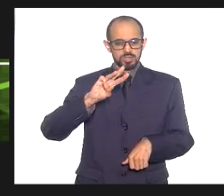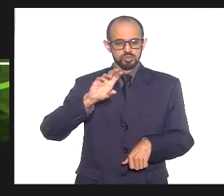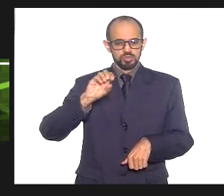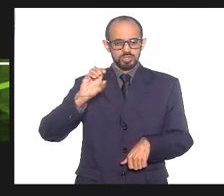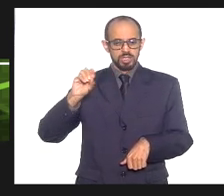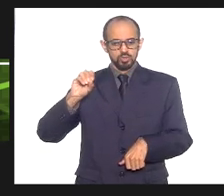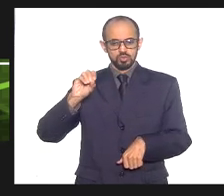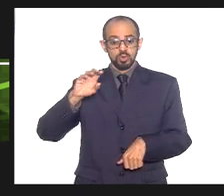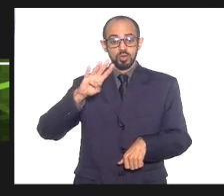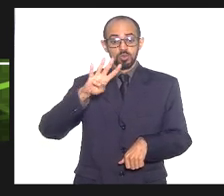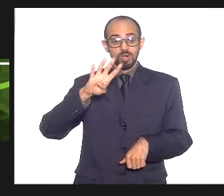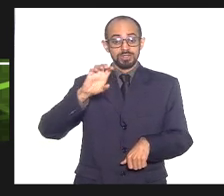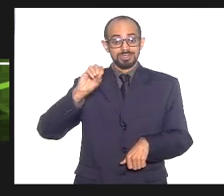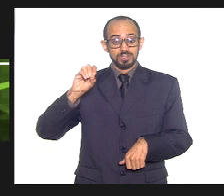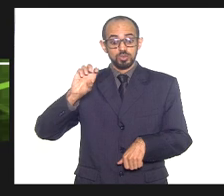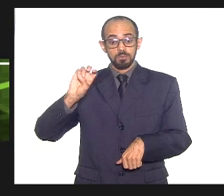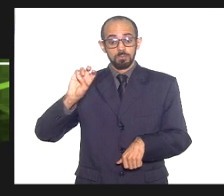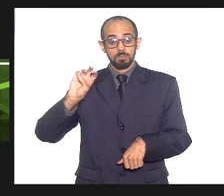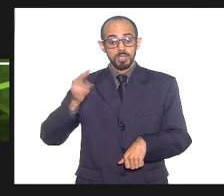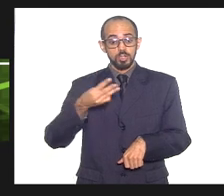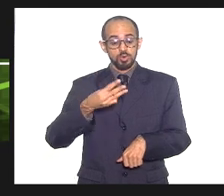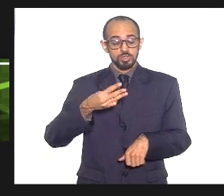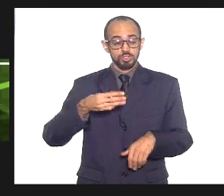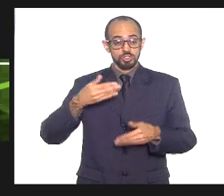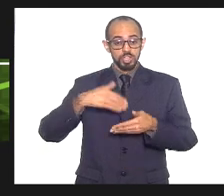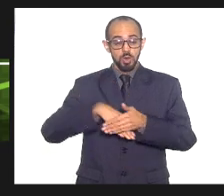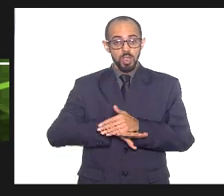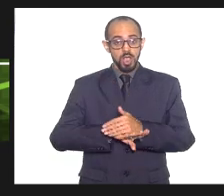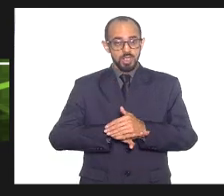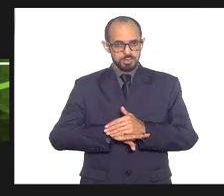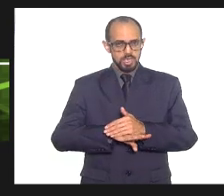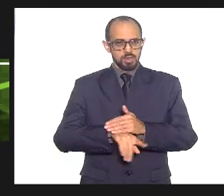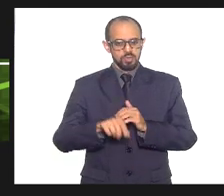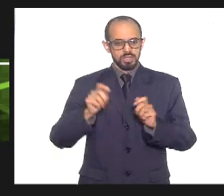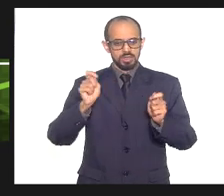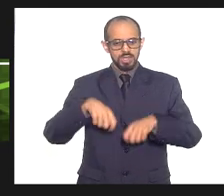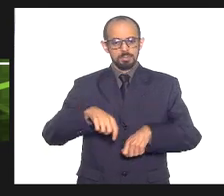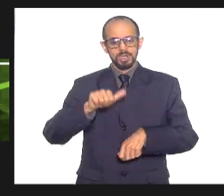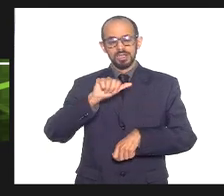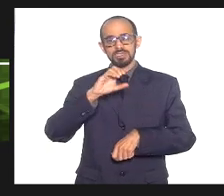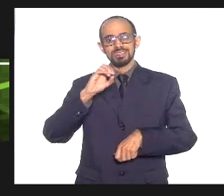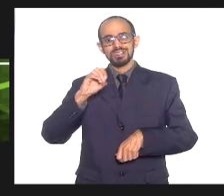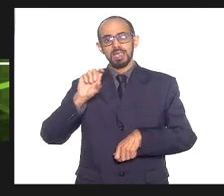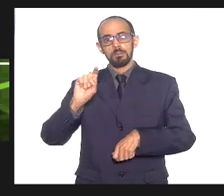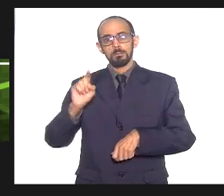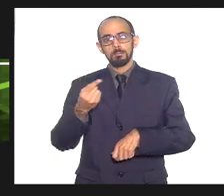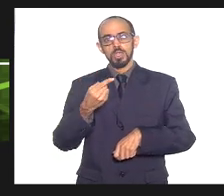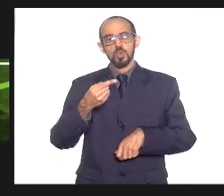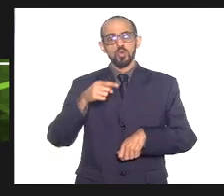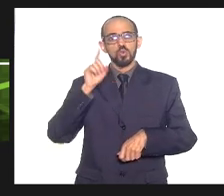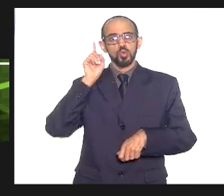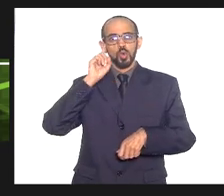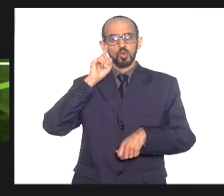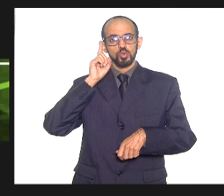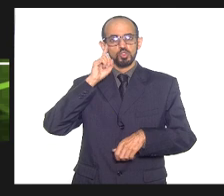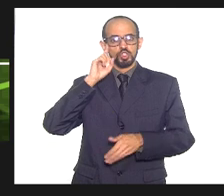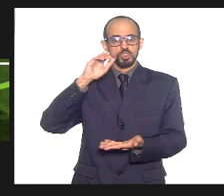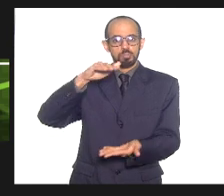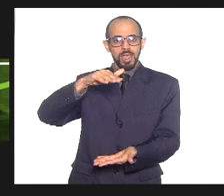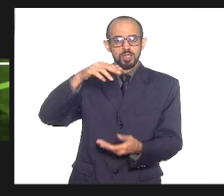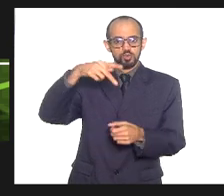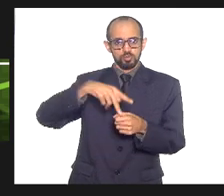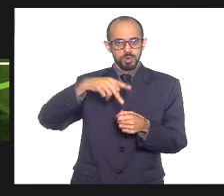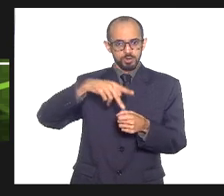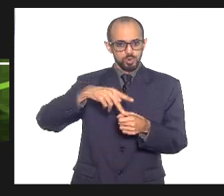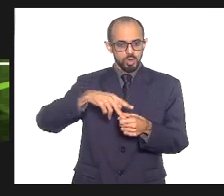uma capacidade nominal, da forma que foi desenhada, para produção de até 100 mil barris por dia. Nós já atingimos essa marca no início